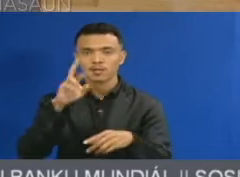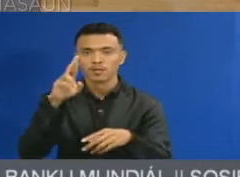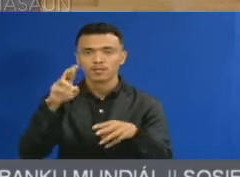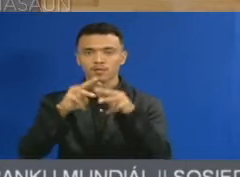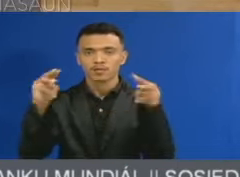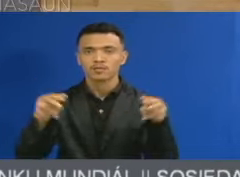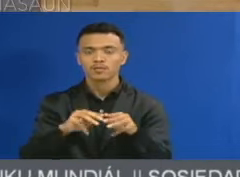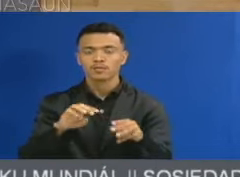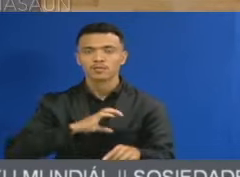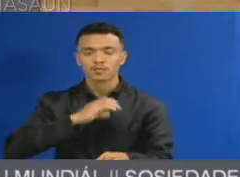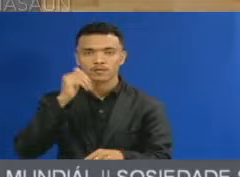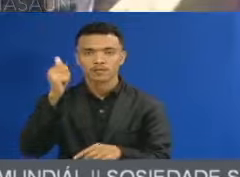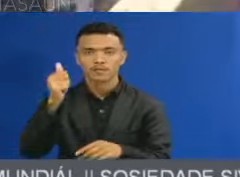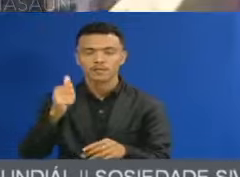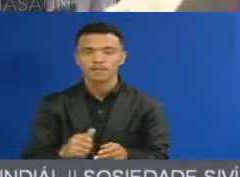municipiu Covalima.